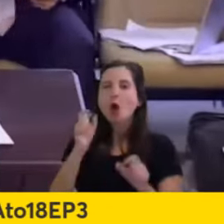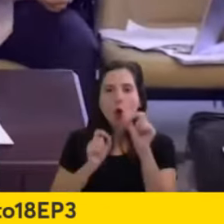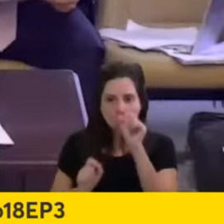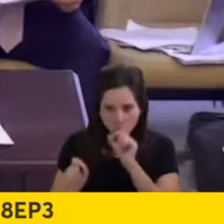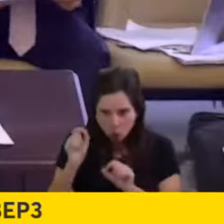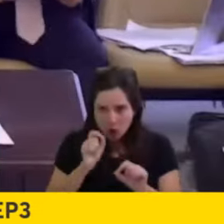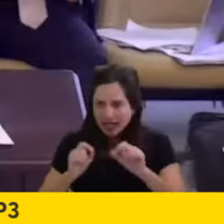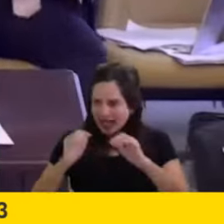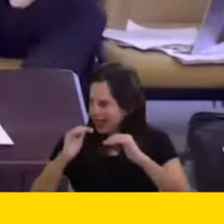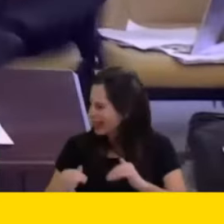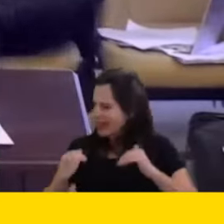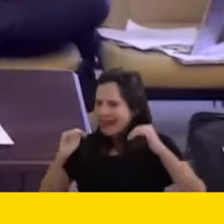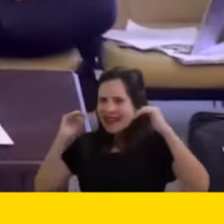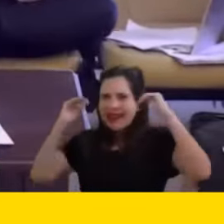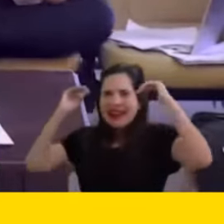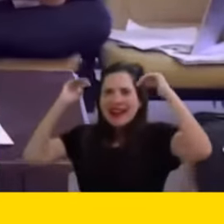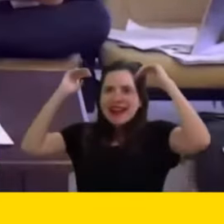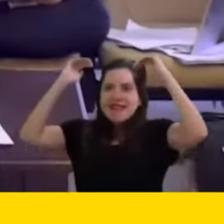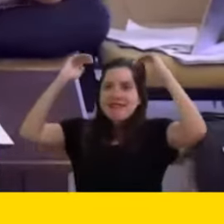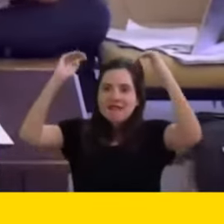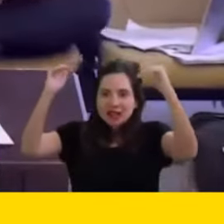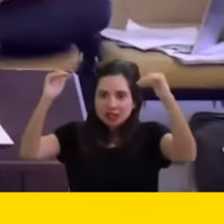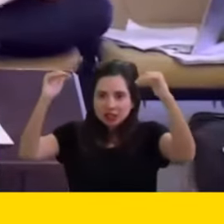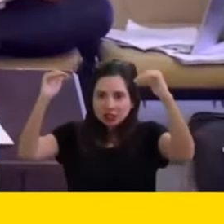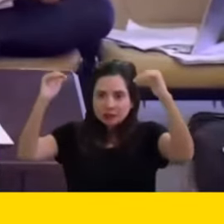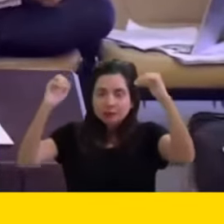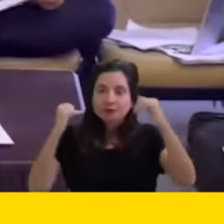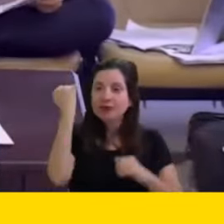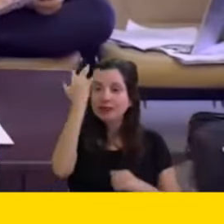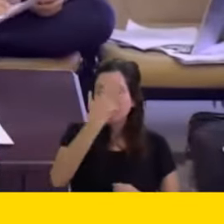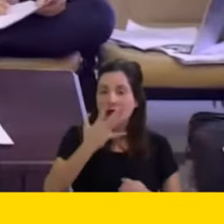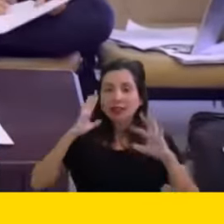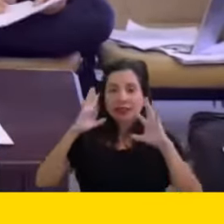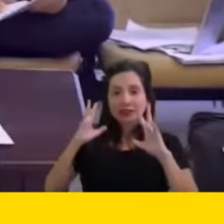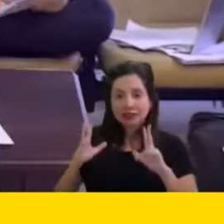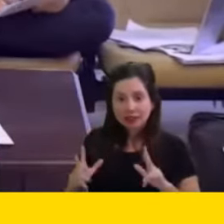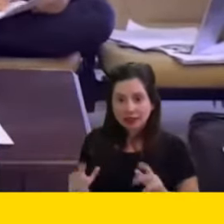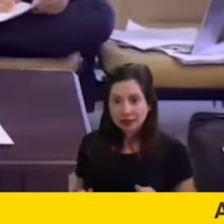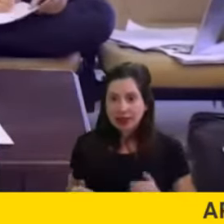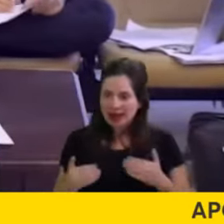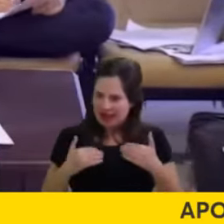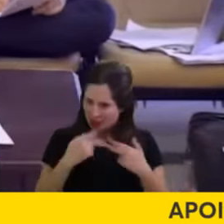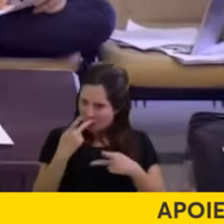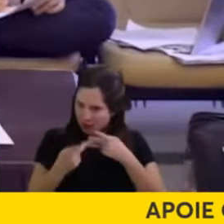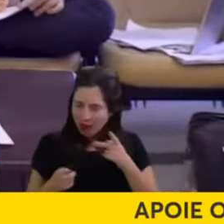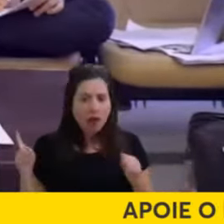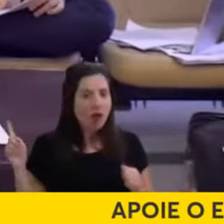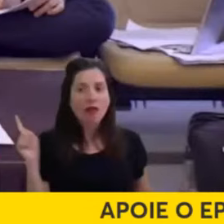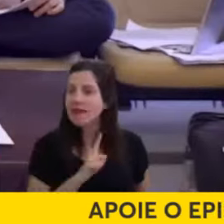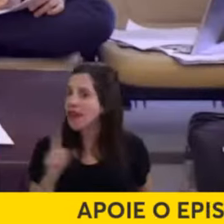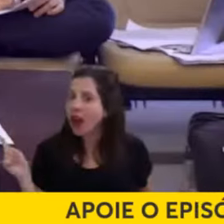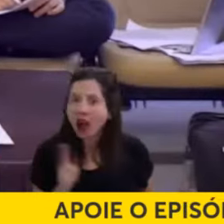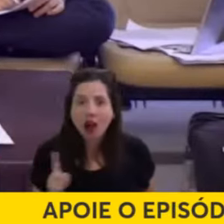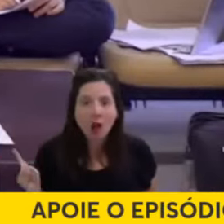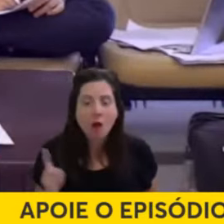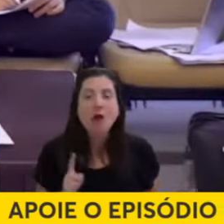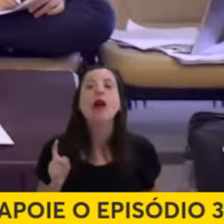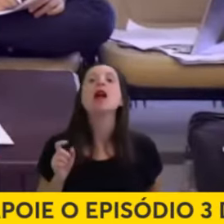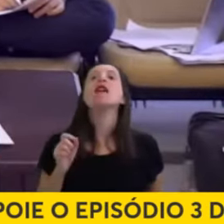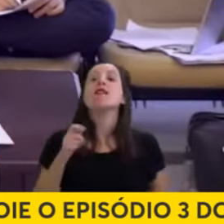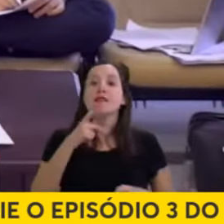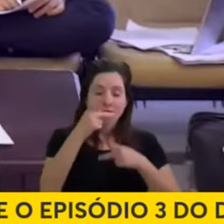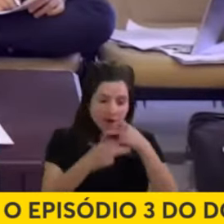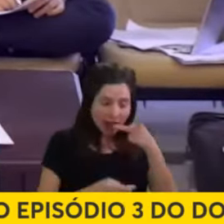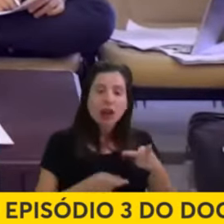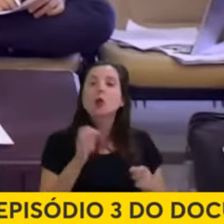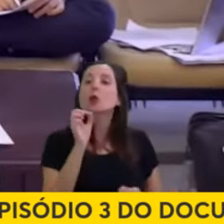irrelevante desde a ficha limpa e a dispensa da potencialidade o sou Eu que digo isso é o TSE quando falea expressamente que o